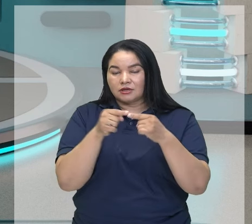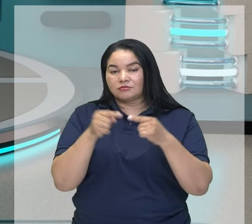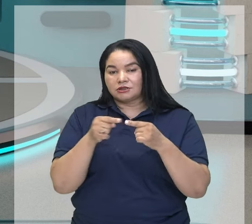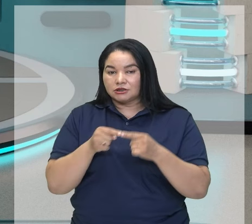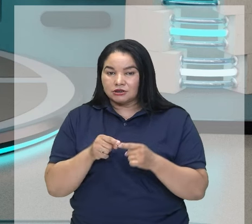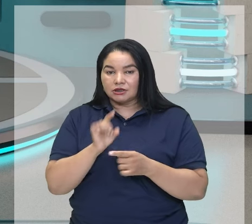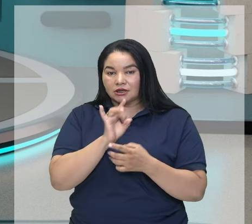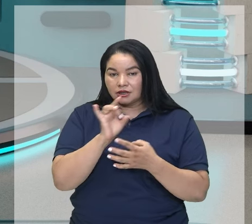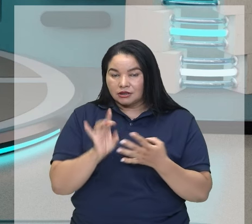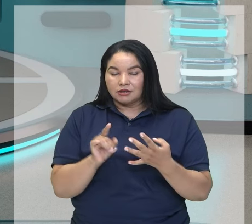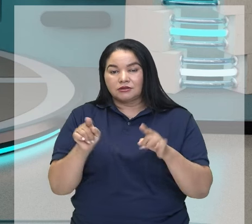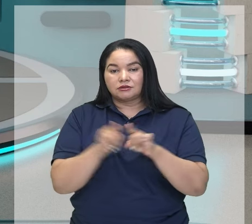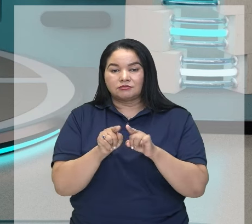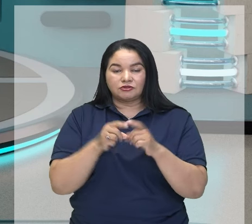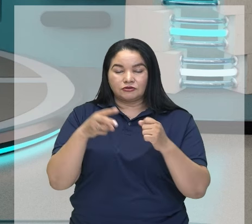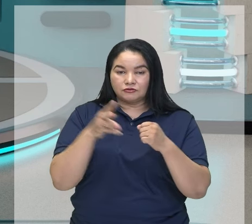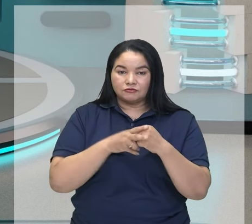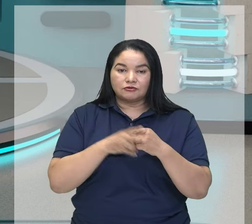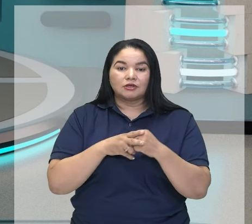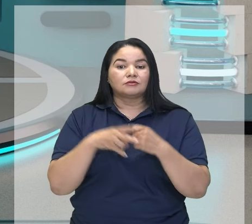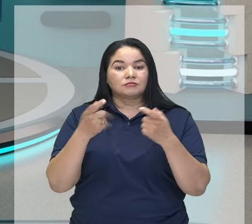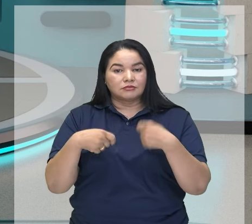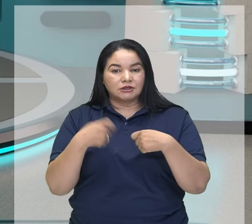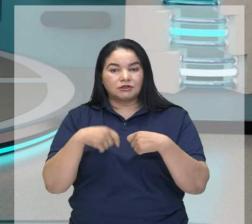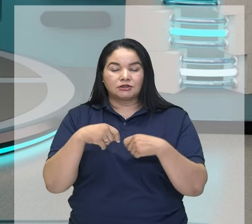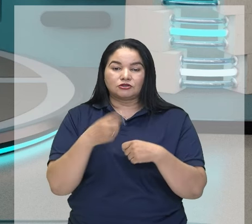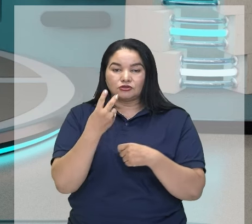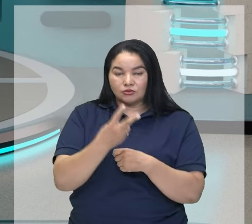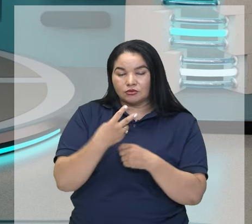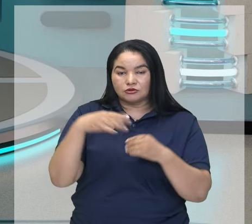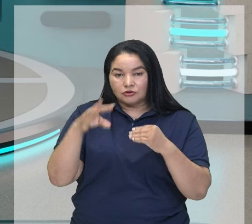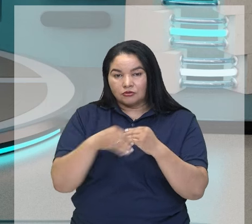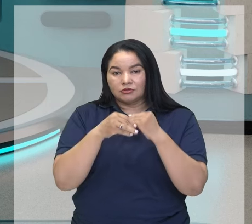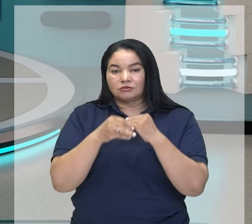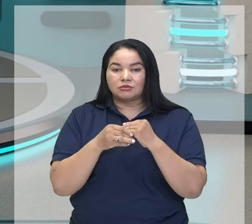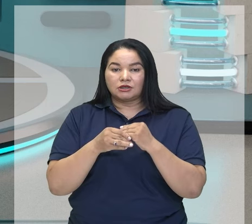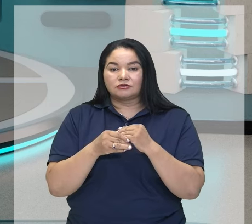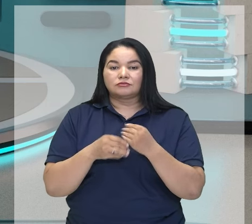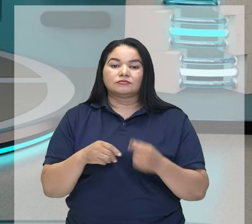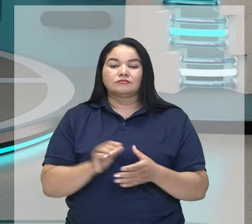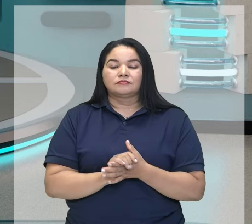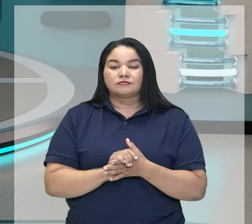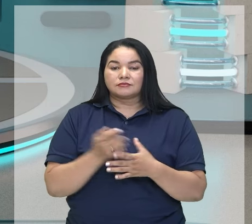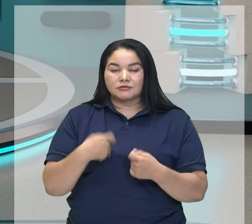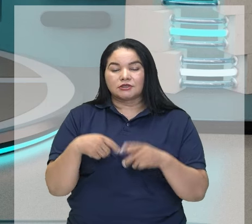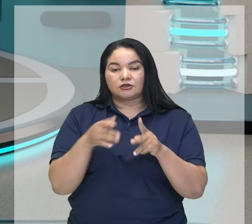e essa questão destes verbos que precisam de duas complementações, isso é